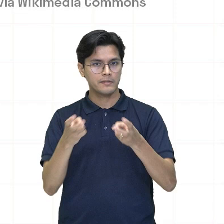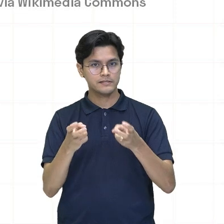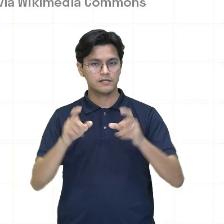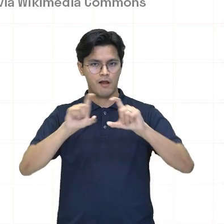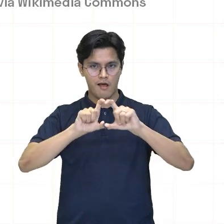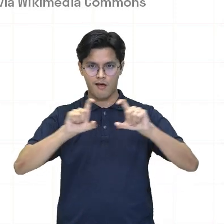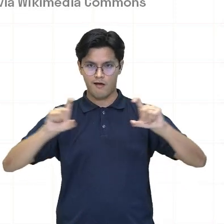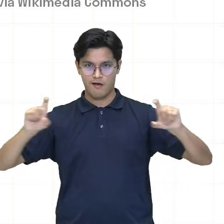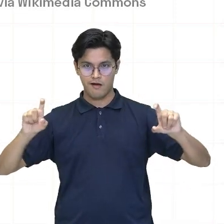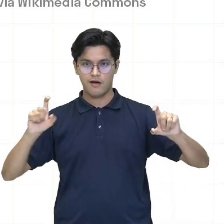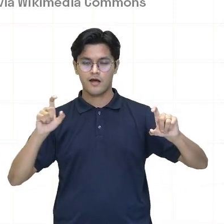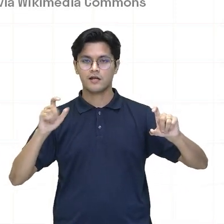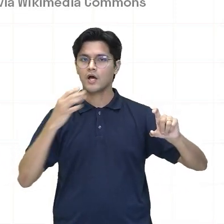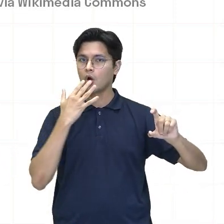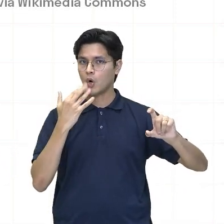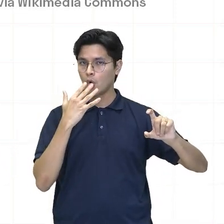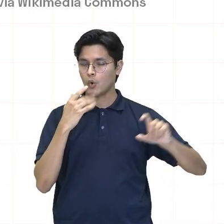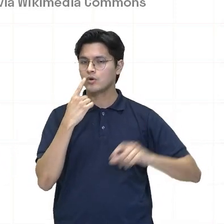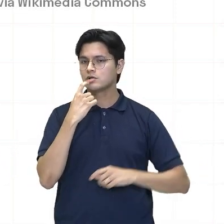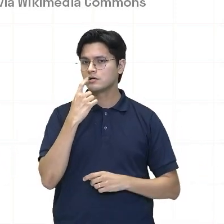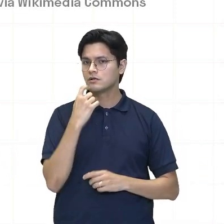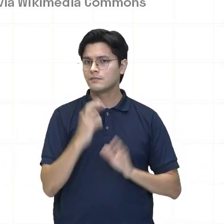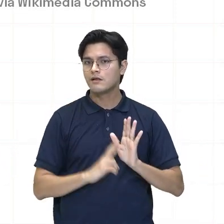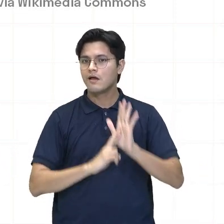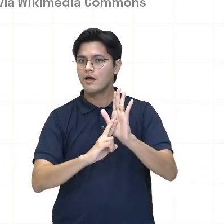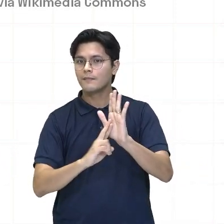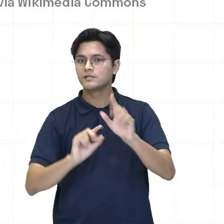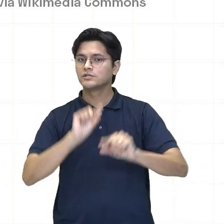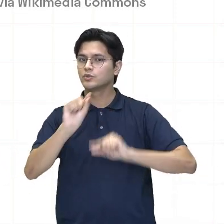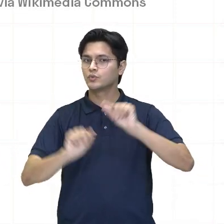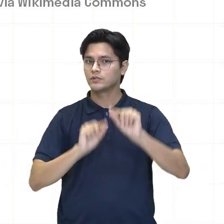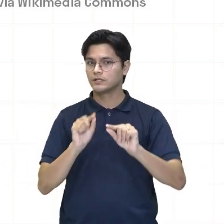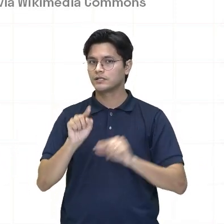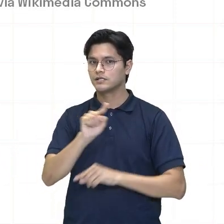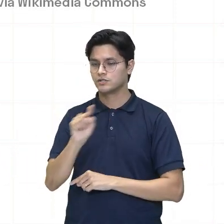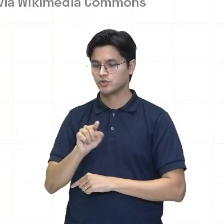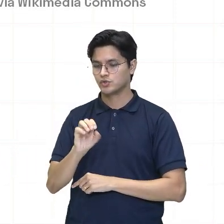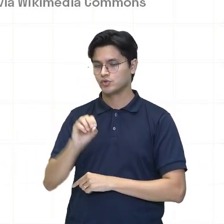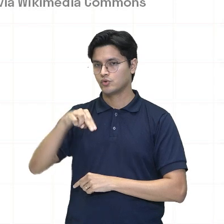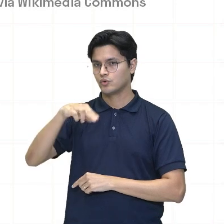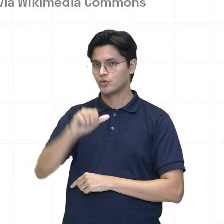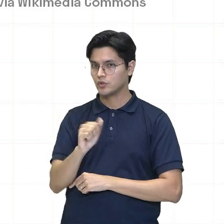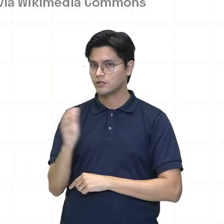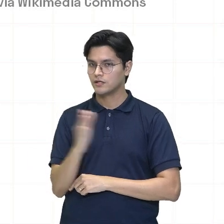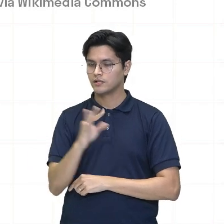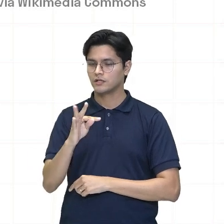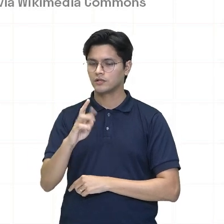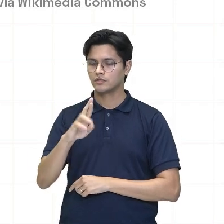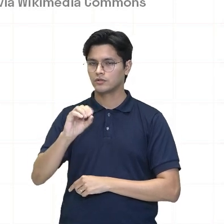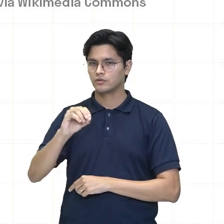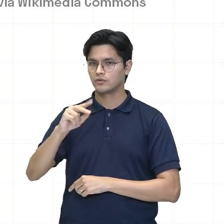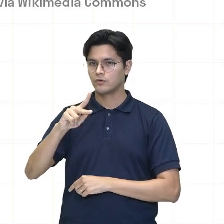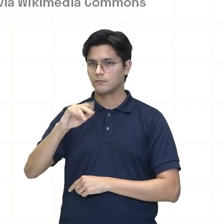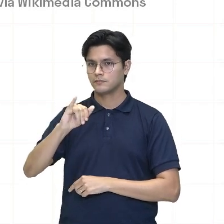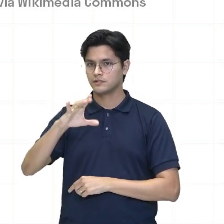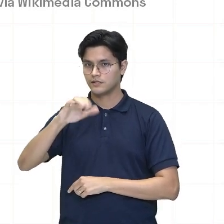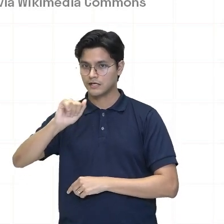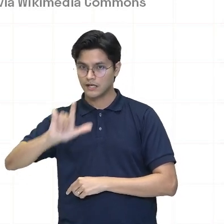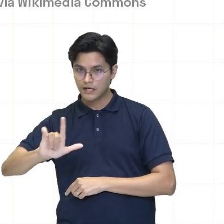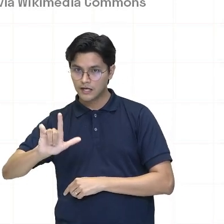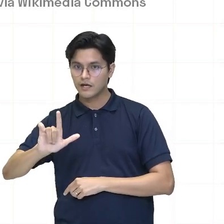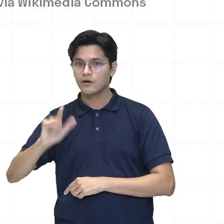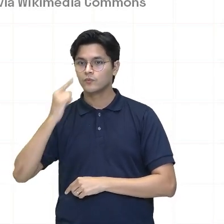nosso mapa, ela representa a zona tropical da Terra. A nossa Terra ela está